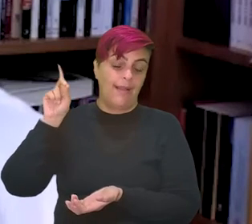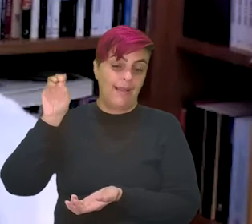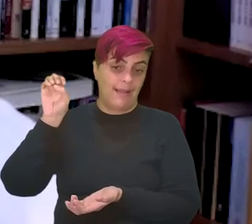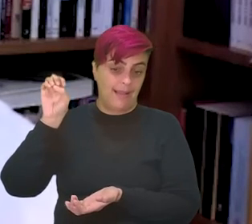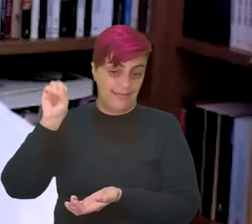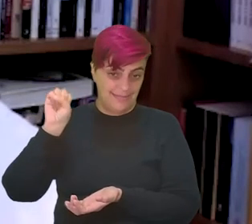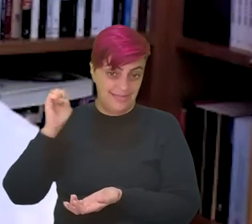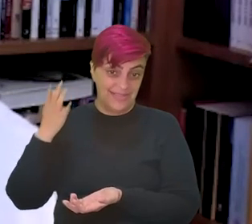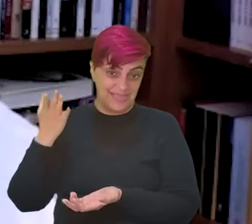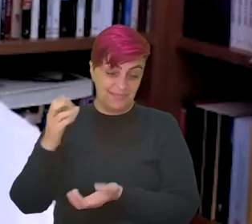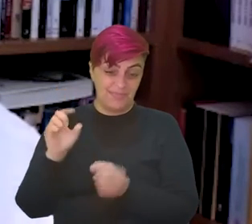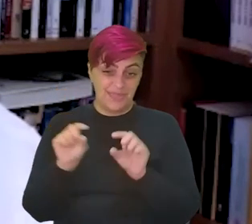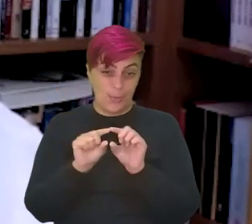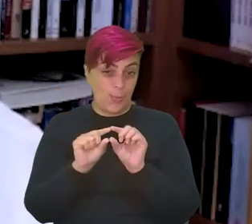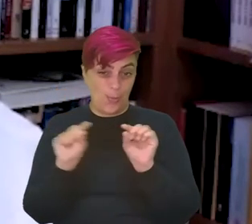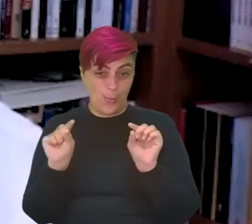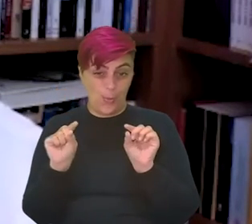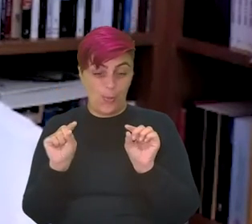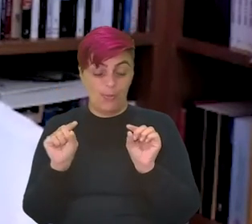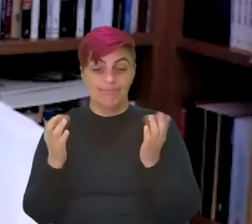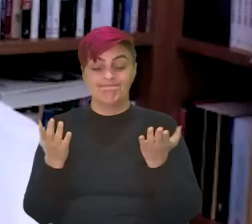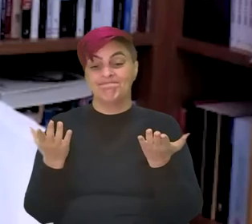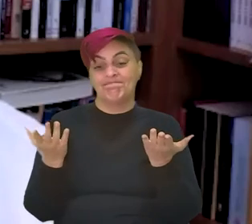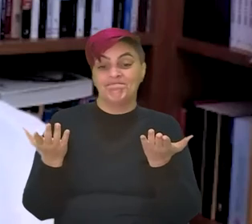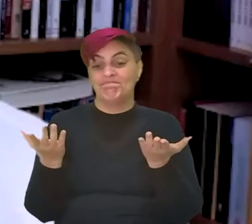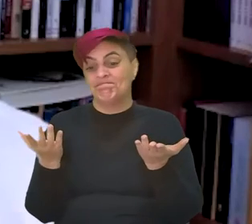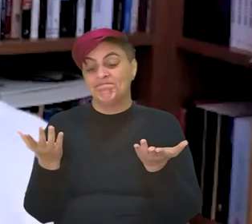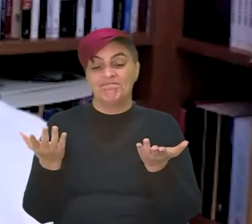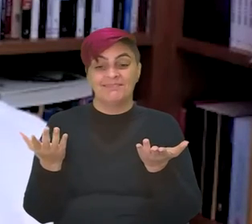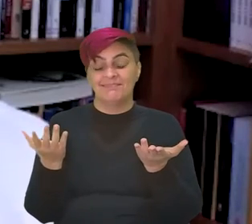quase banal em termos de